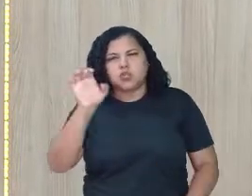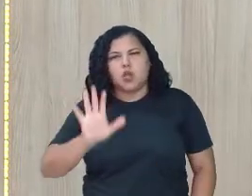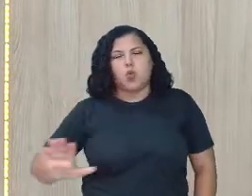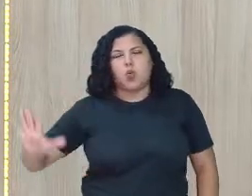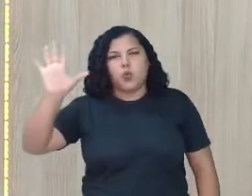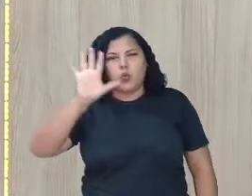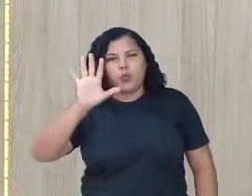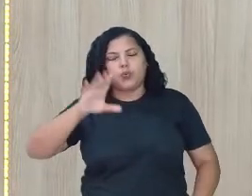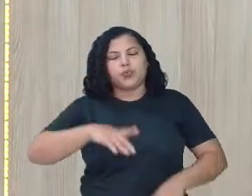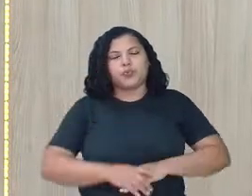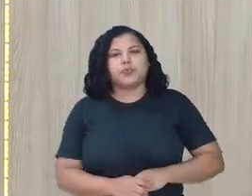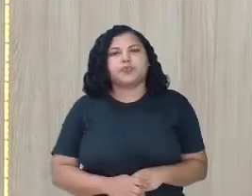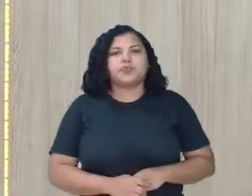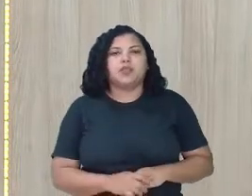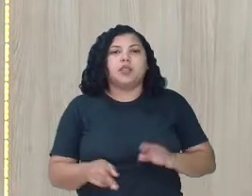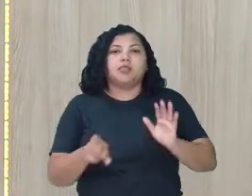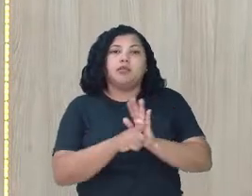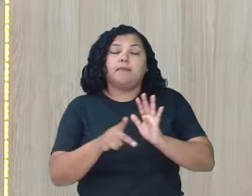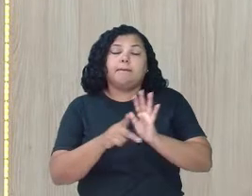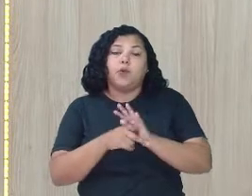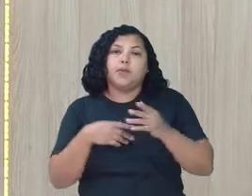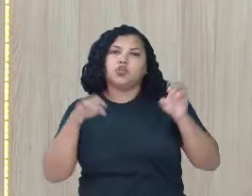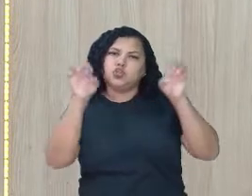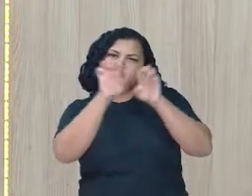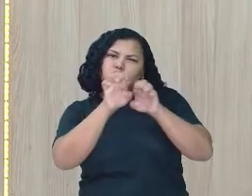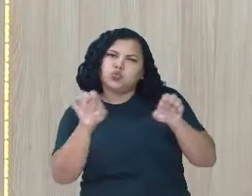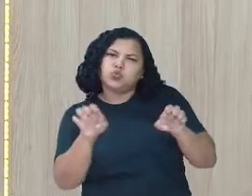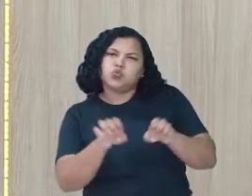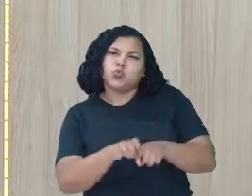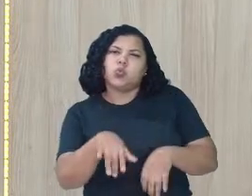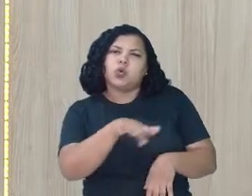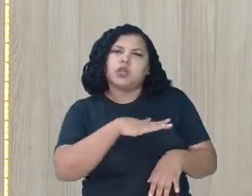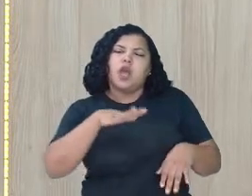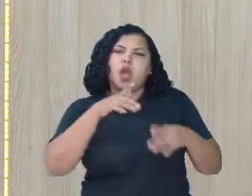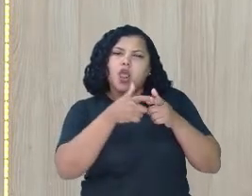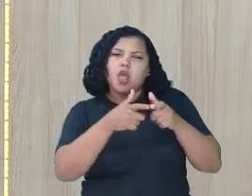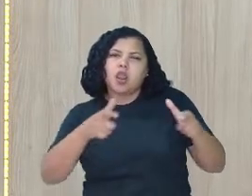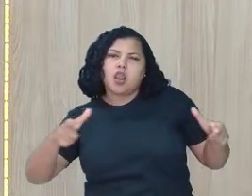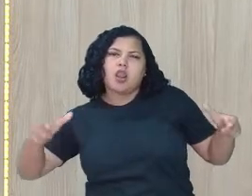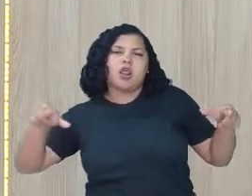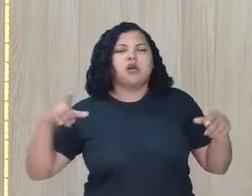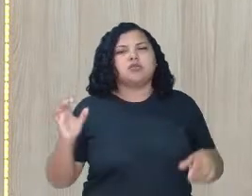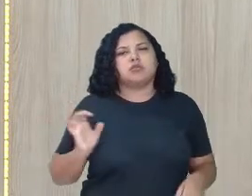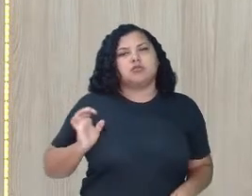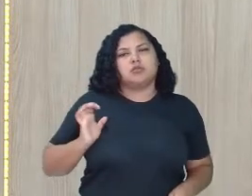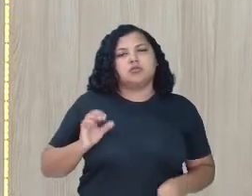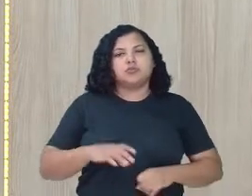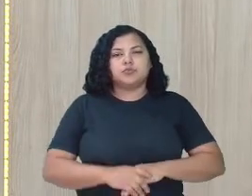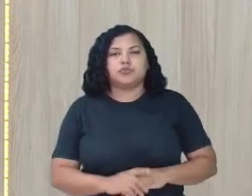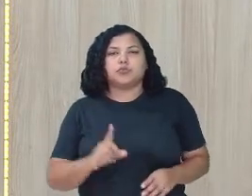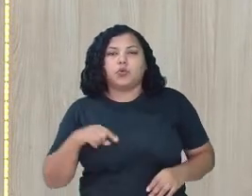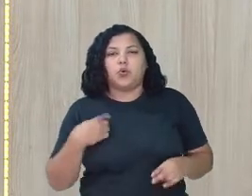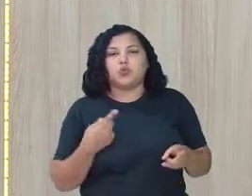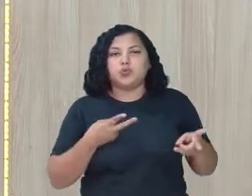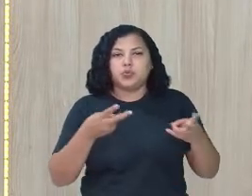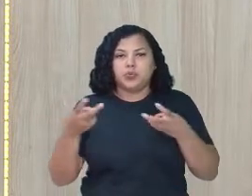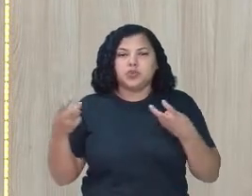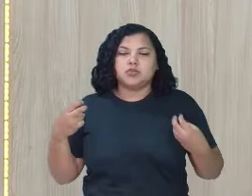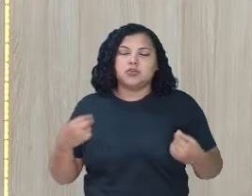europeia, né? De toda a estrutura da Casa Grande, da riqueza, da ostentação, a gente